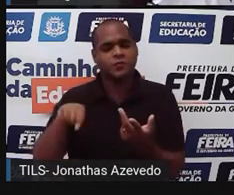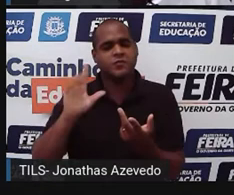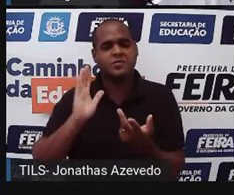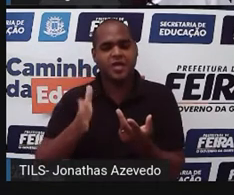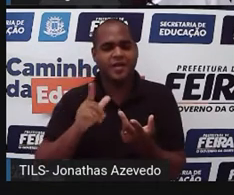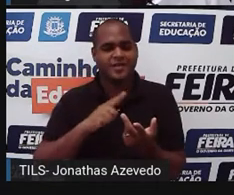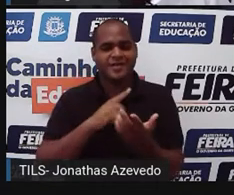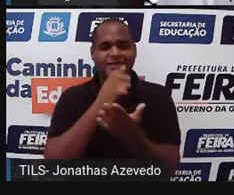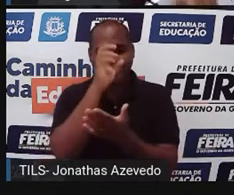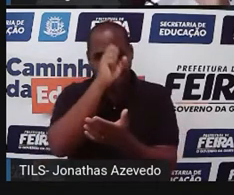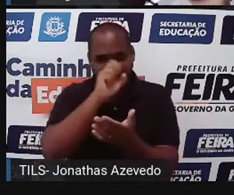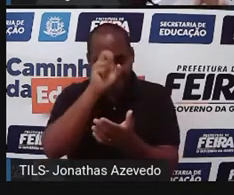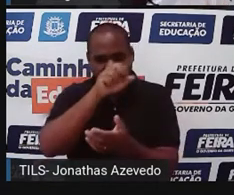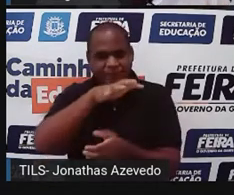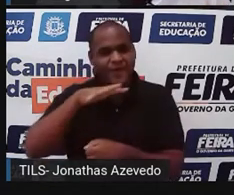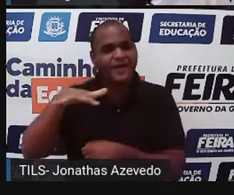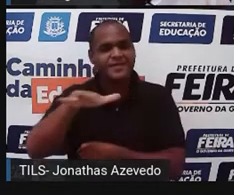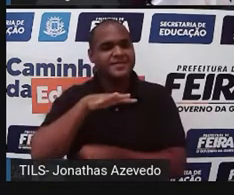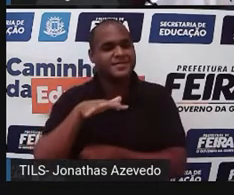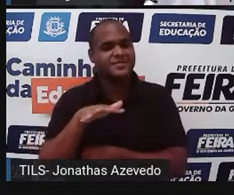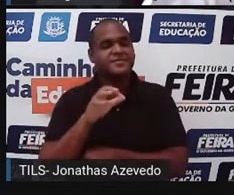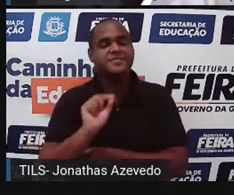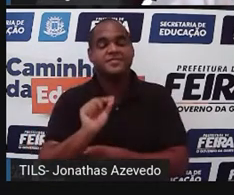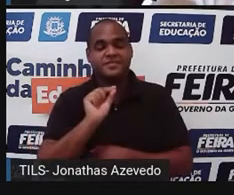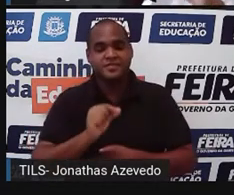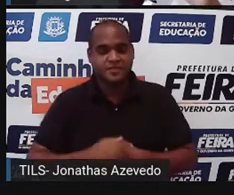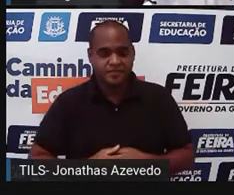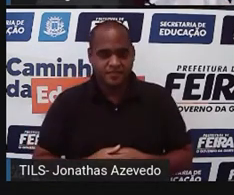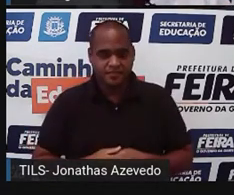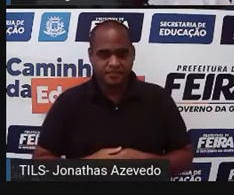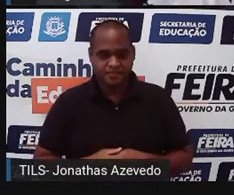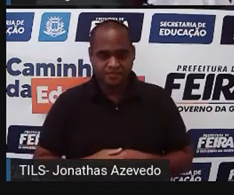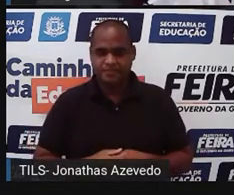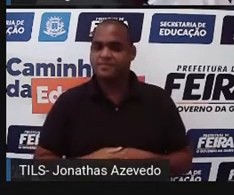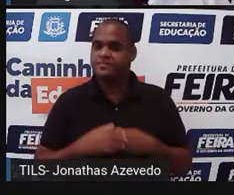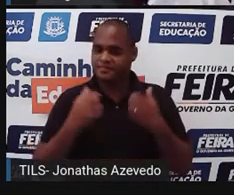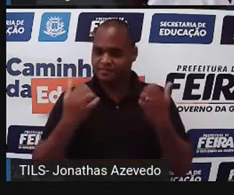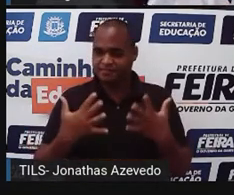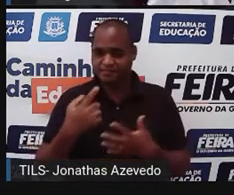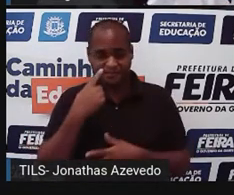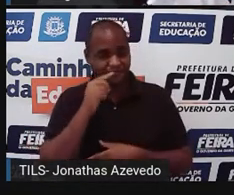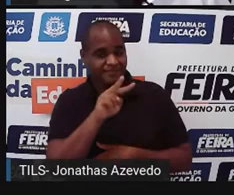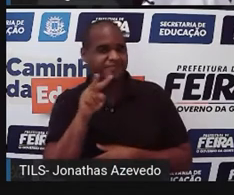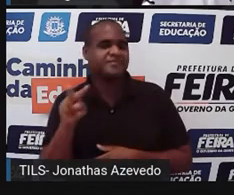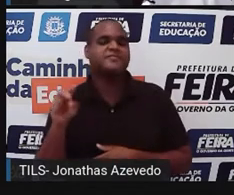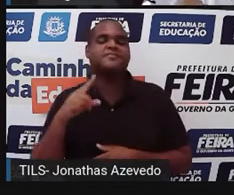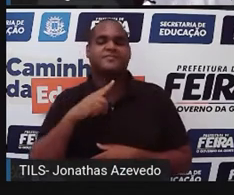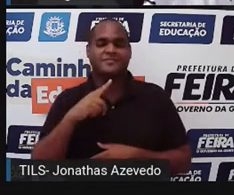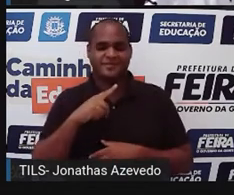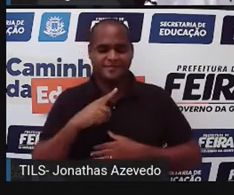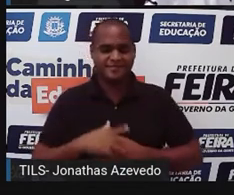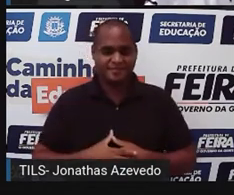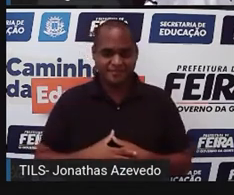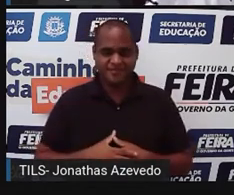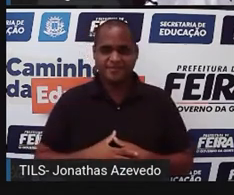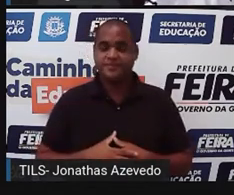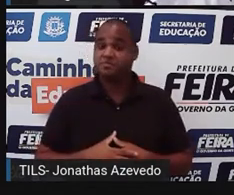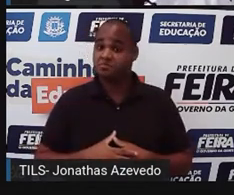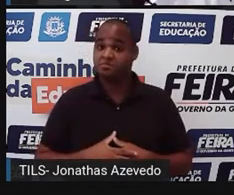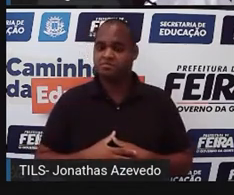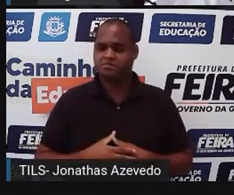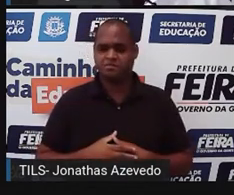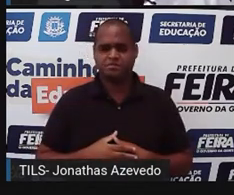gente já aprendeu calcular a área é sobre isso aqui né sobre o que a gente já viu e a gente